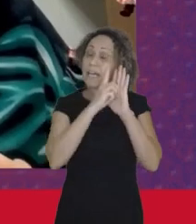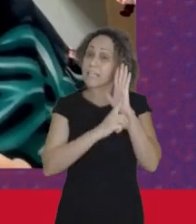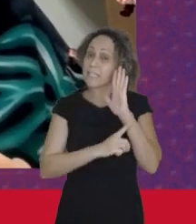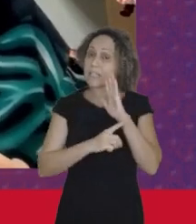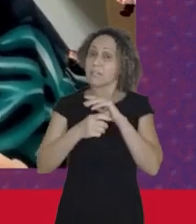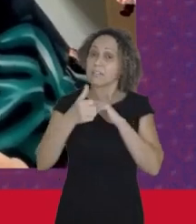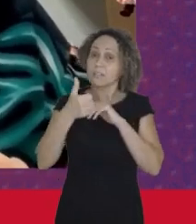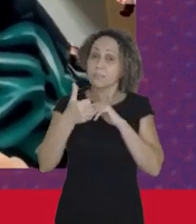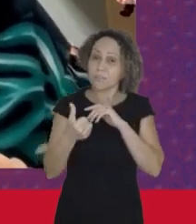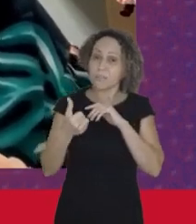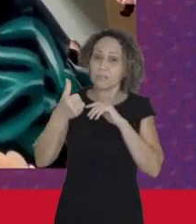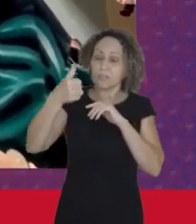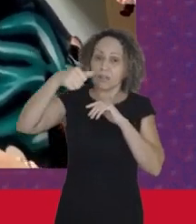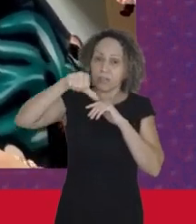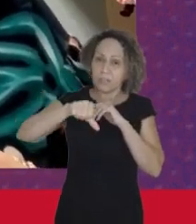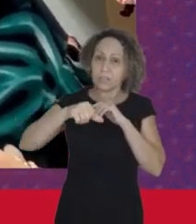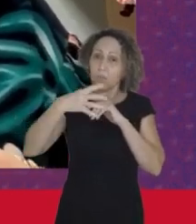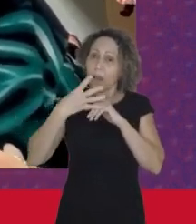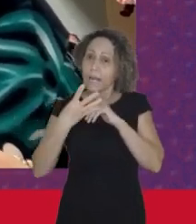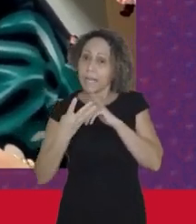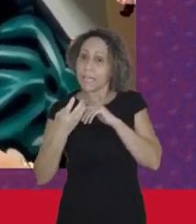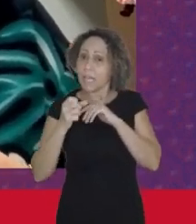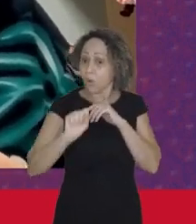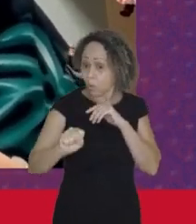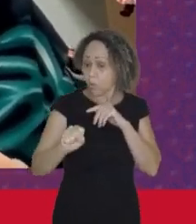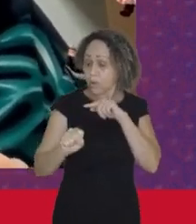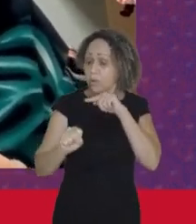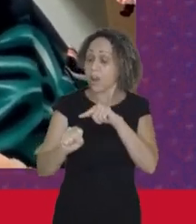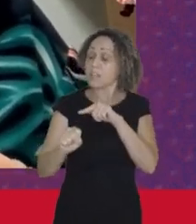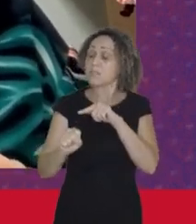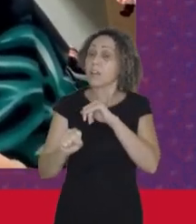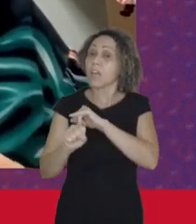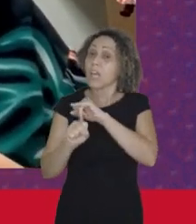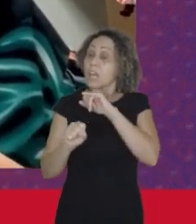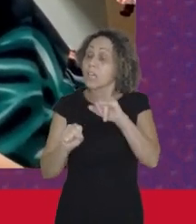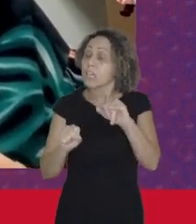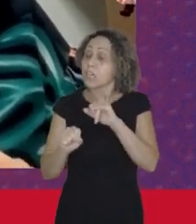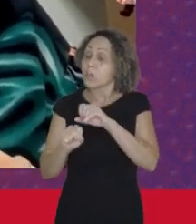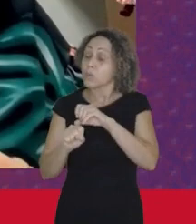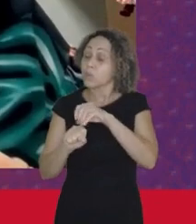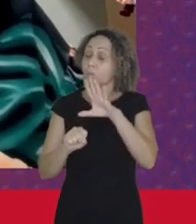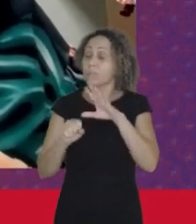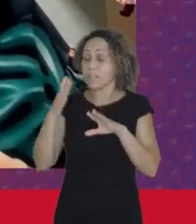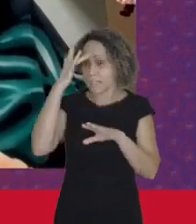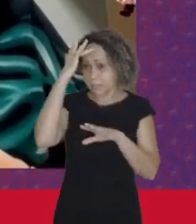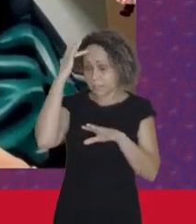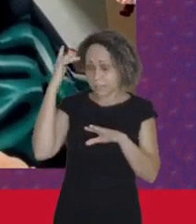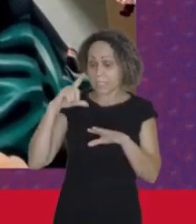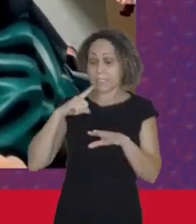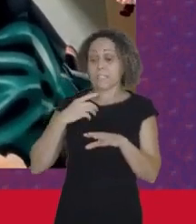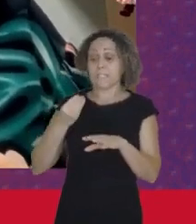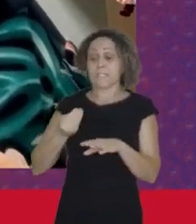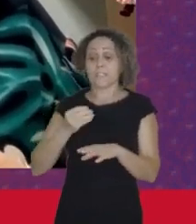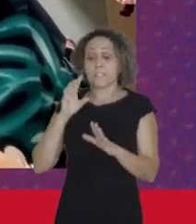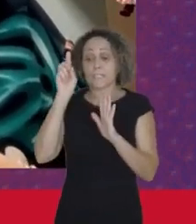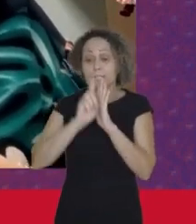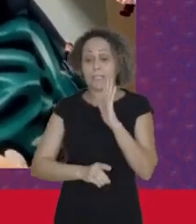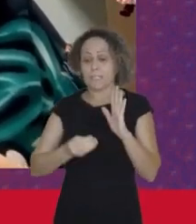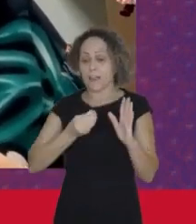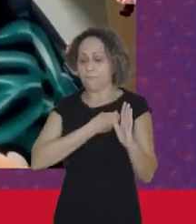que ela diz lá, né, que todas as pessoas têm direito à vida e à igualdade e à